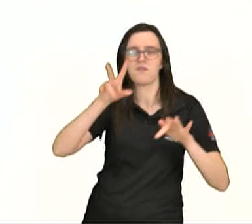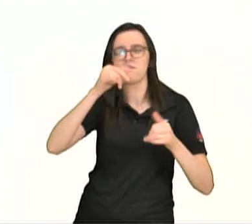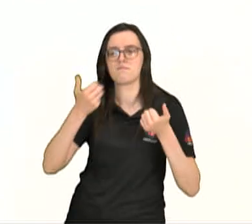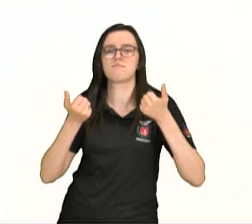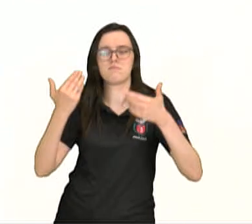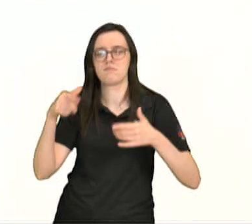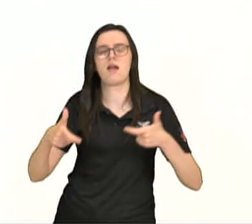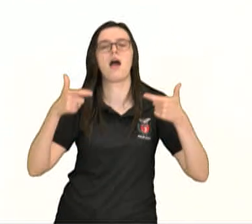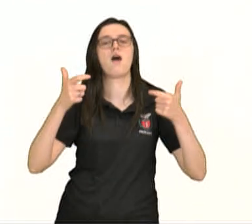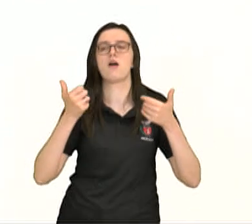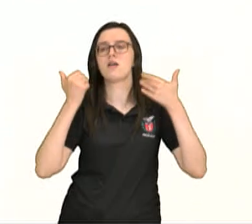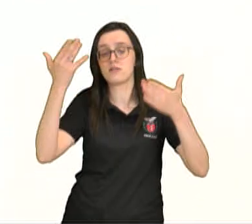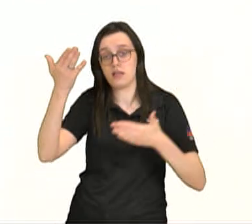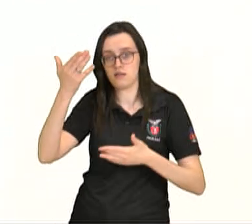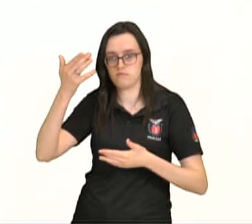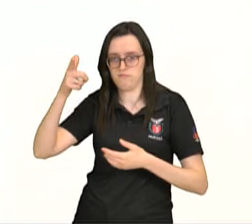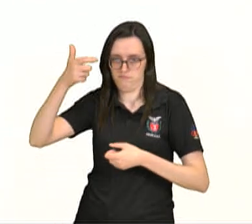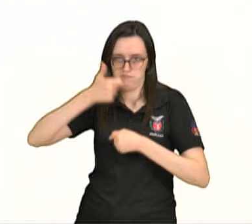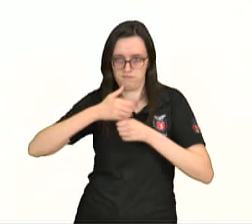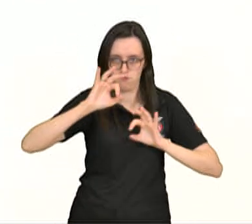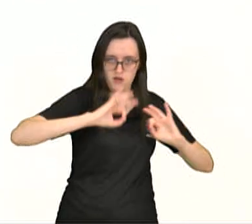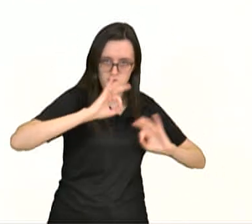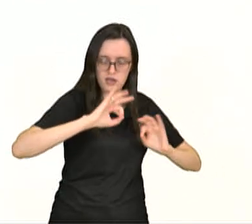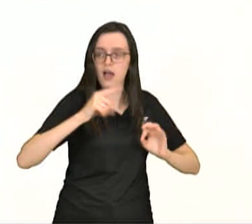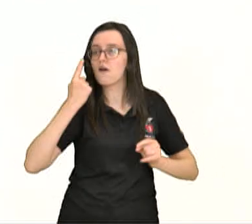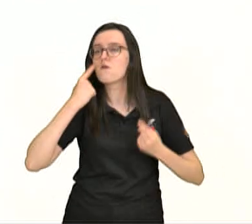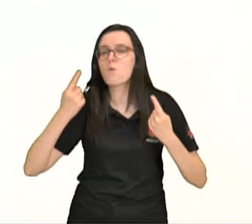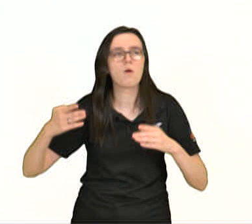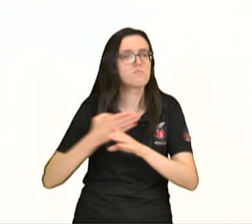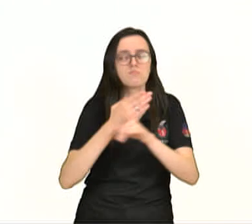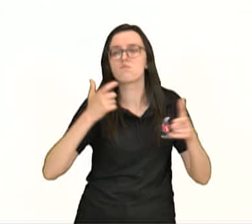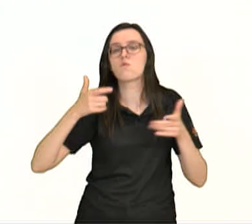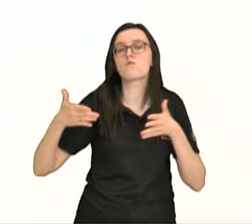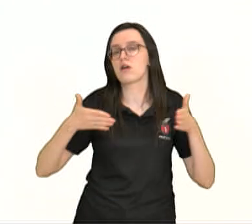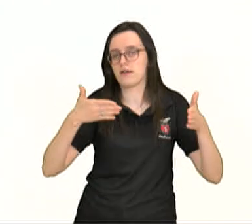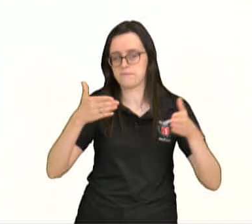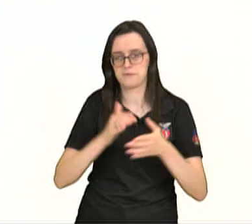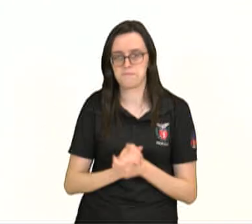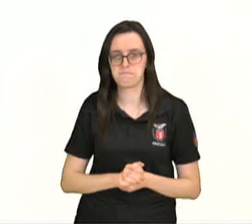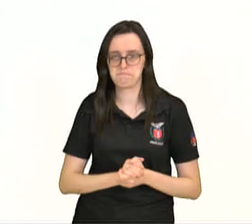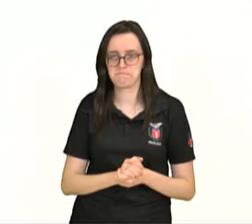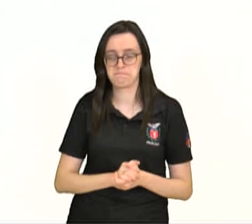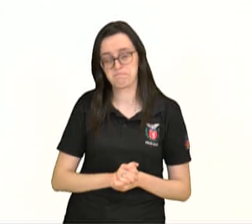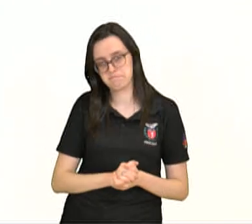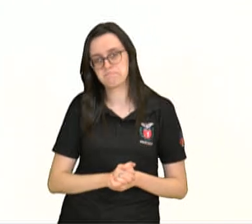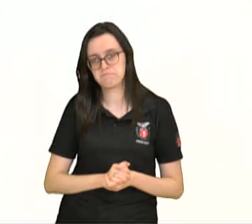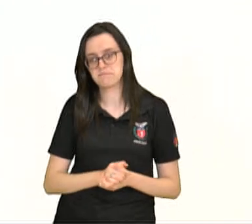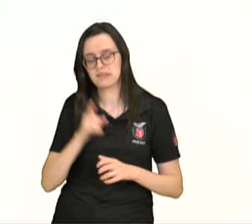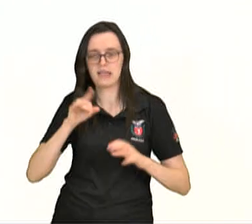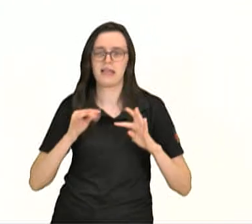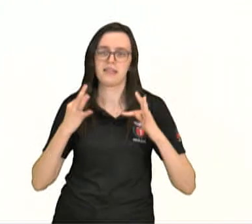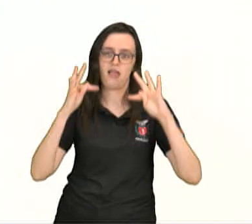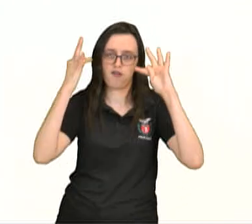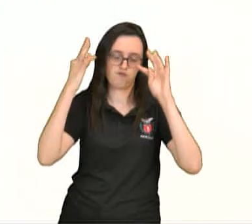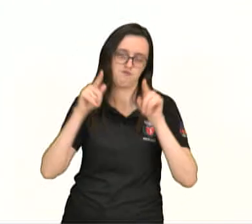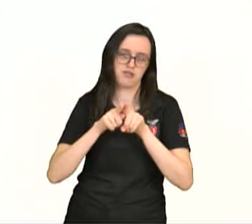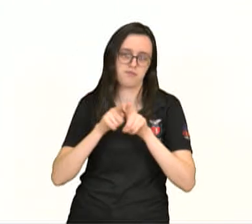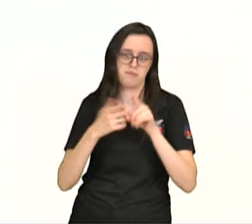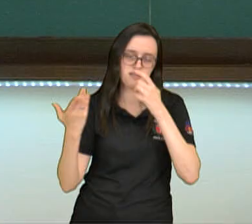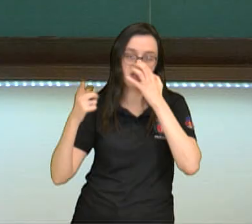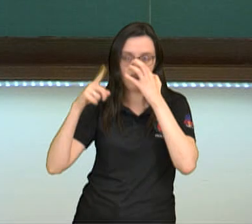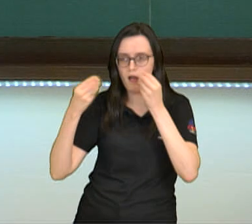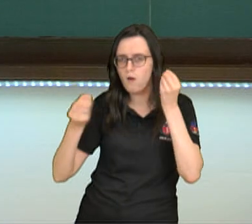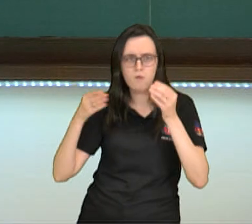entregar o SD card e a pessoa vai ler e vai ver que ele passou, quais foram os pontos de controle que ele passou. Isso é tecnologia também